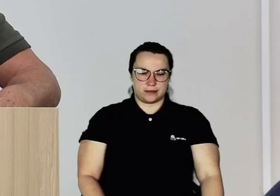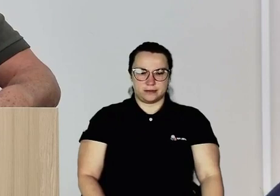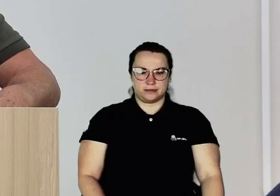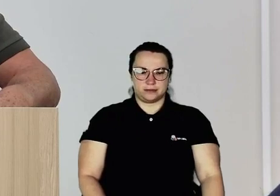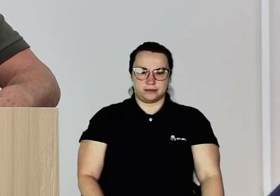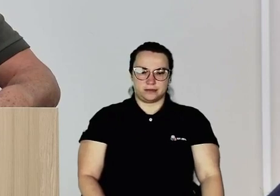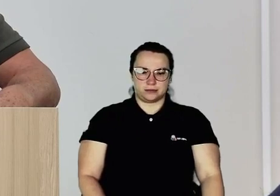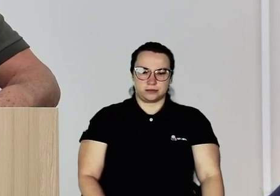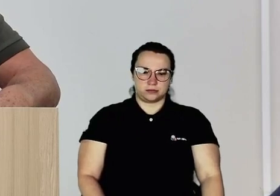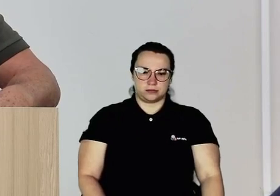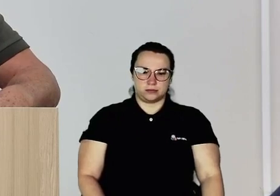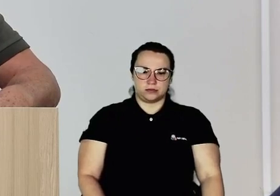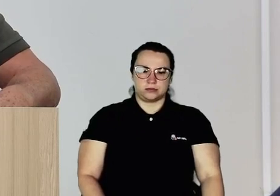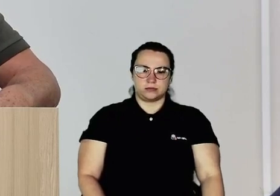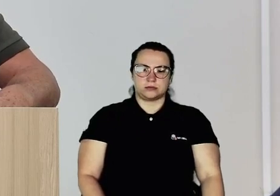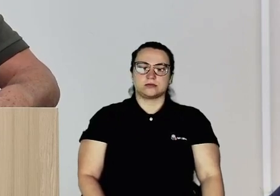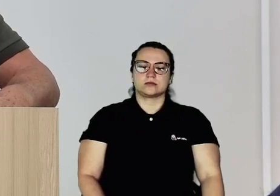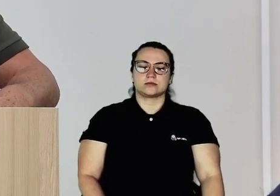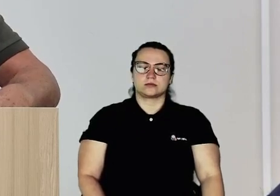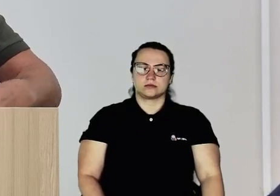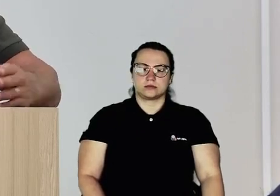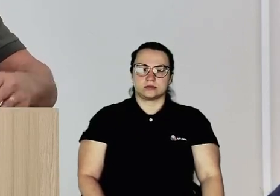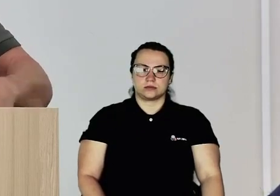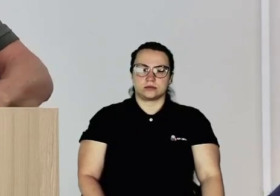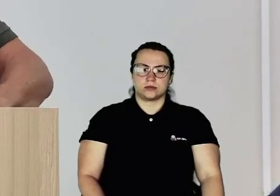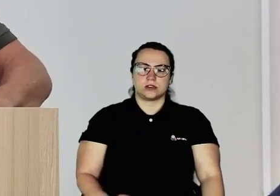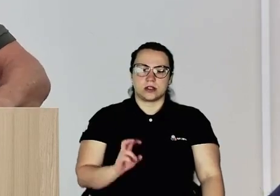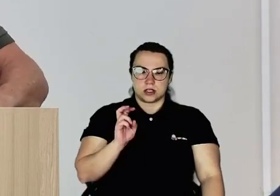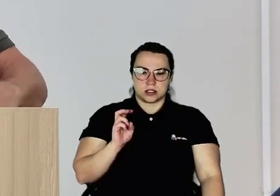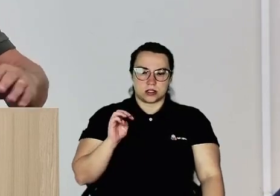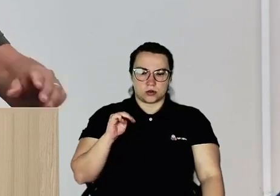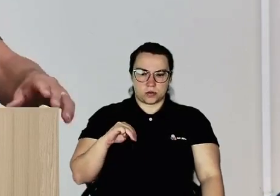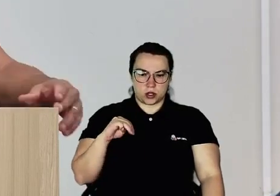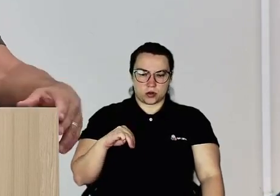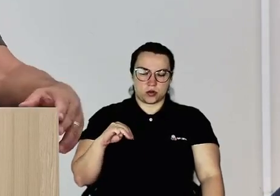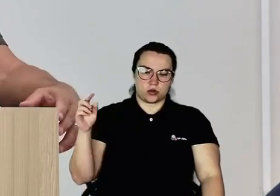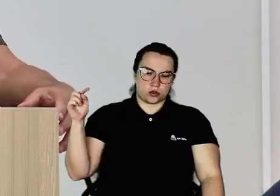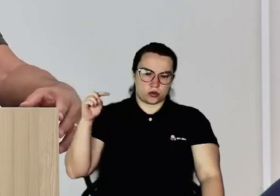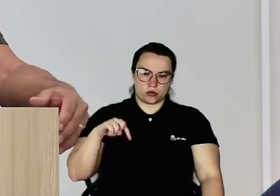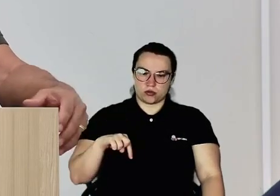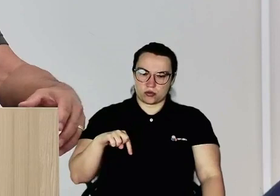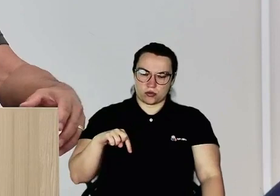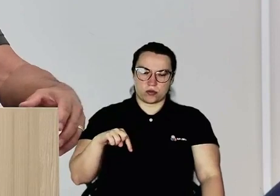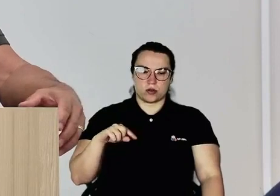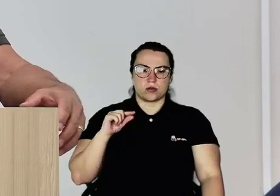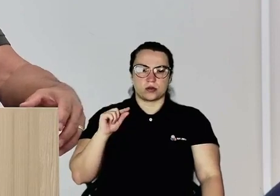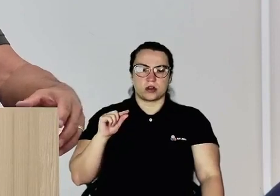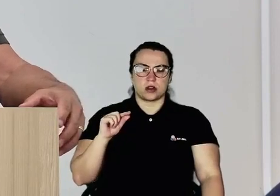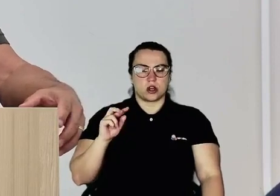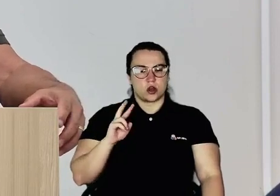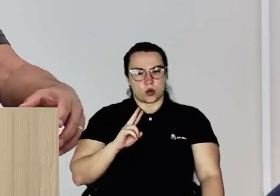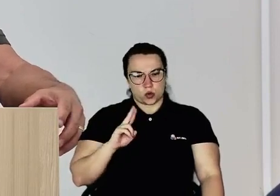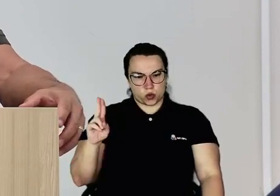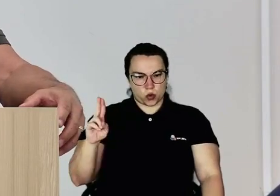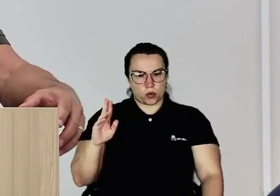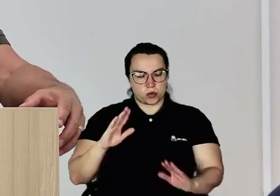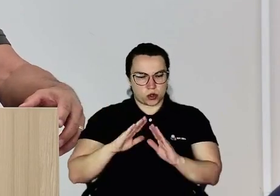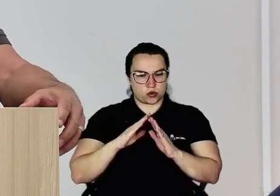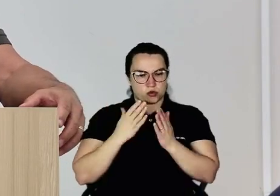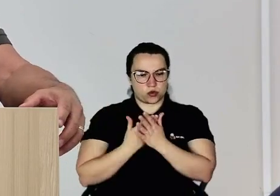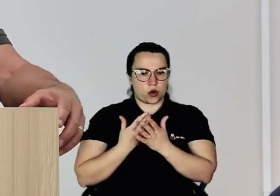Eu quero aqui, até nem viria nos 5 minutos, mas quero aqui levar o nome de alguns colégios aqui que